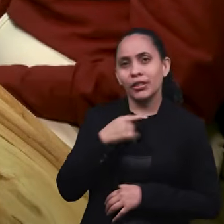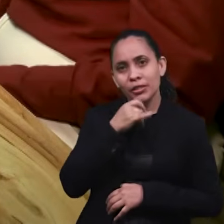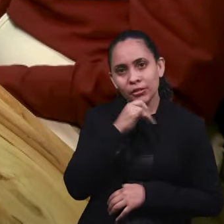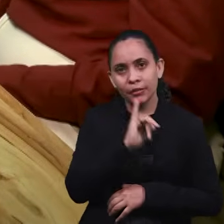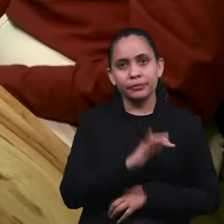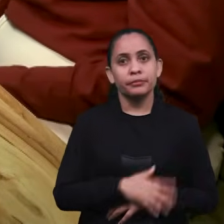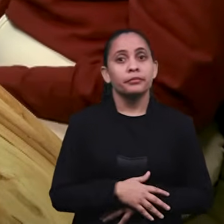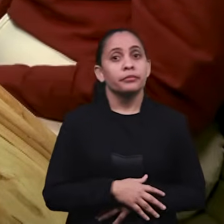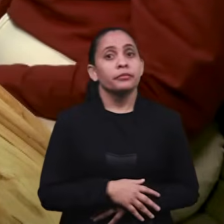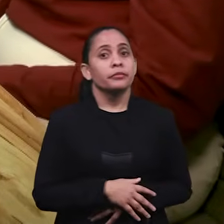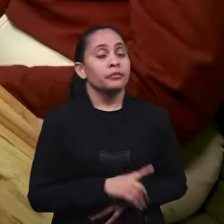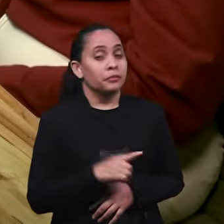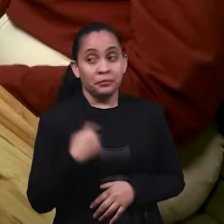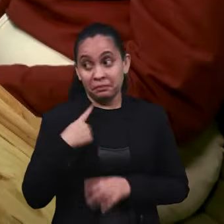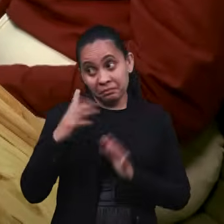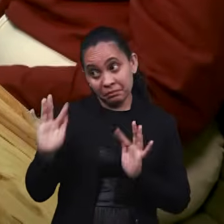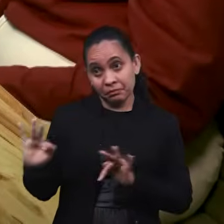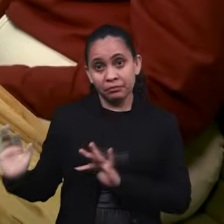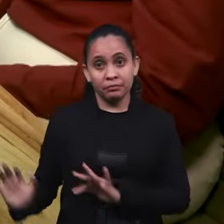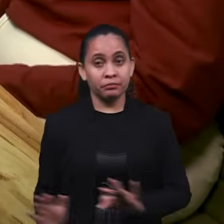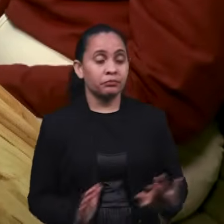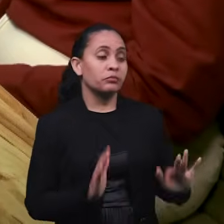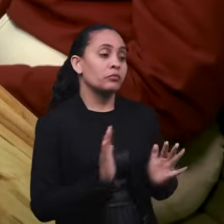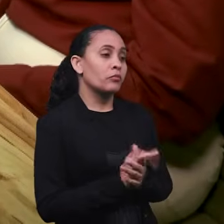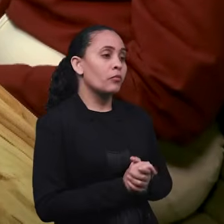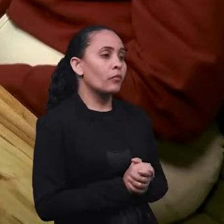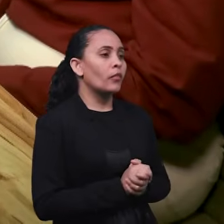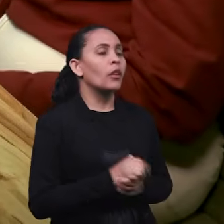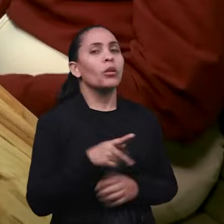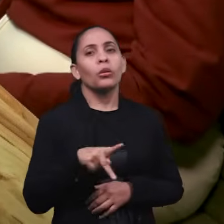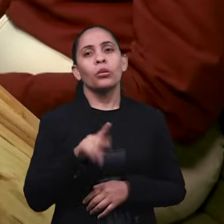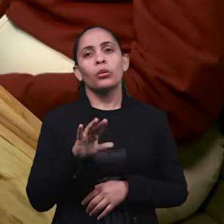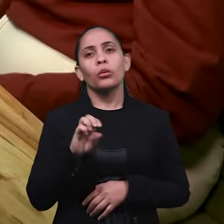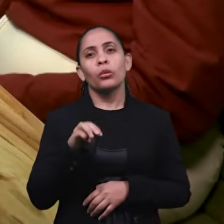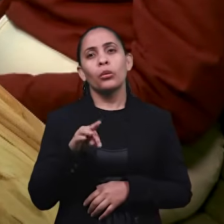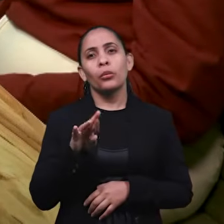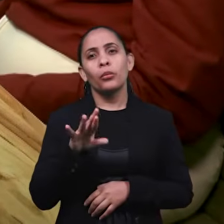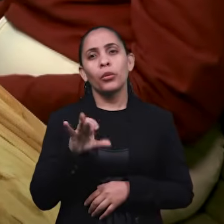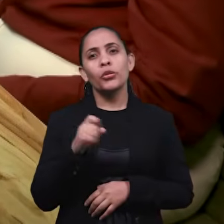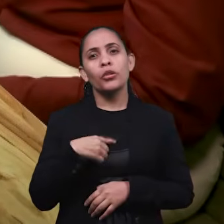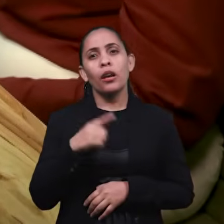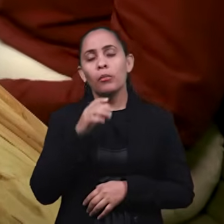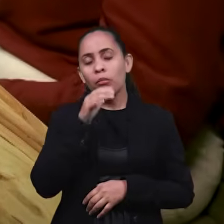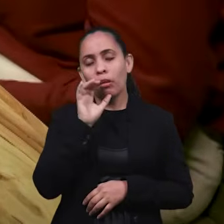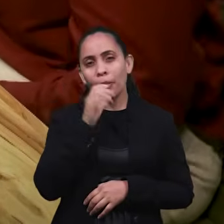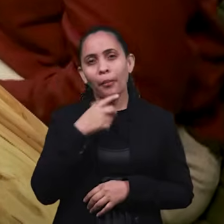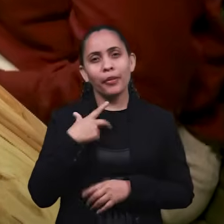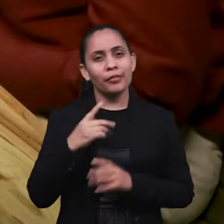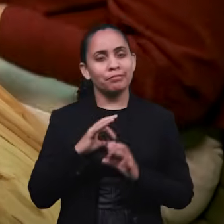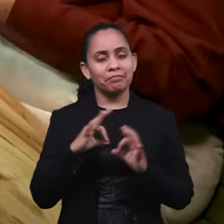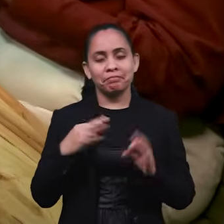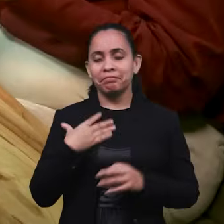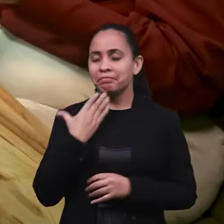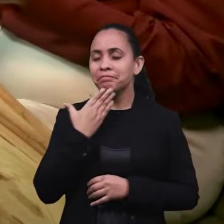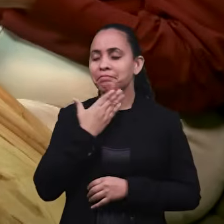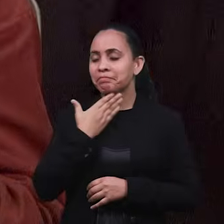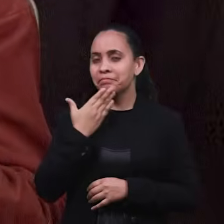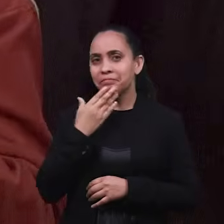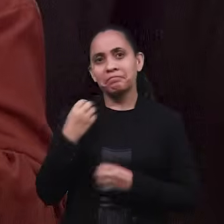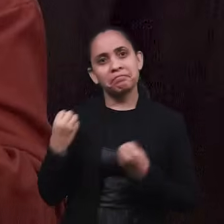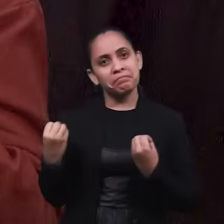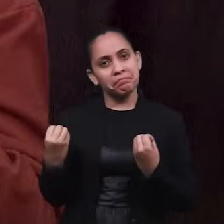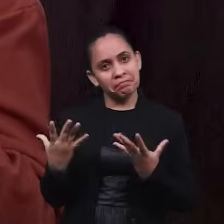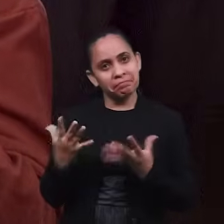pra gente já finalizando? O kombucha é uma bebida excelente, né? Tem um sabor